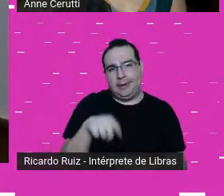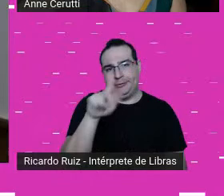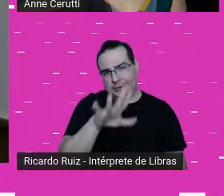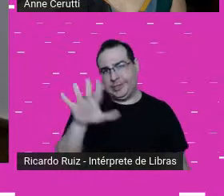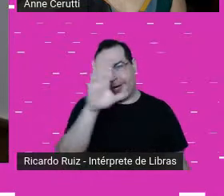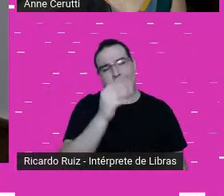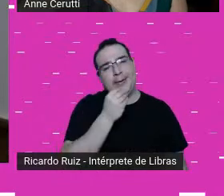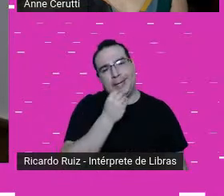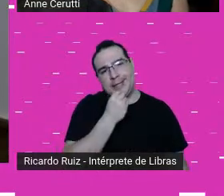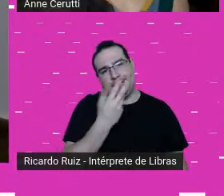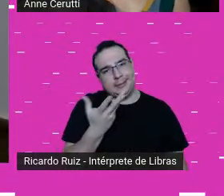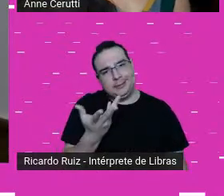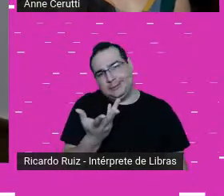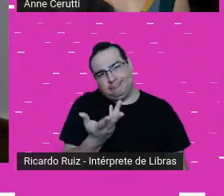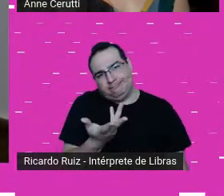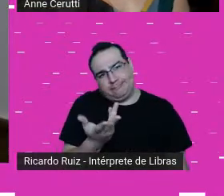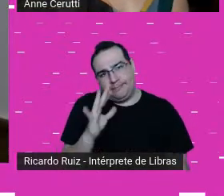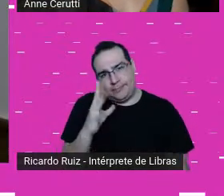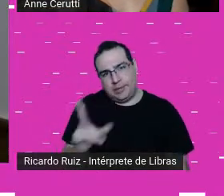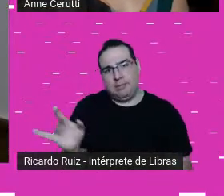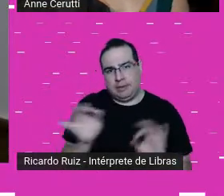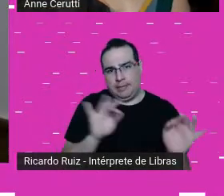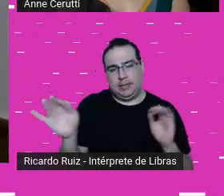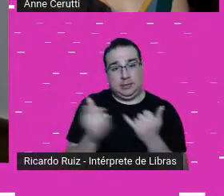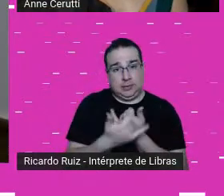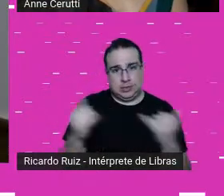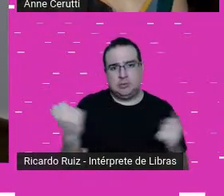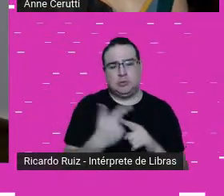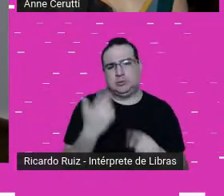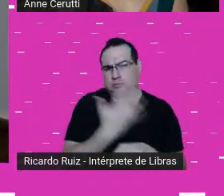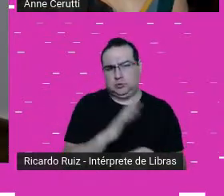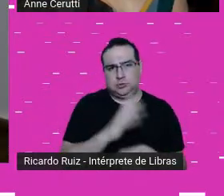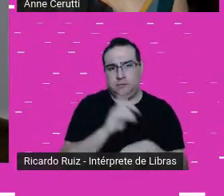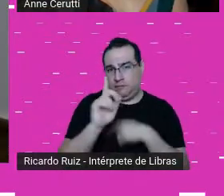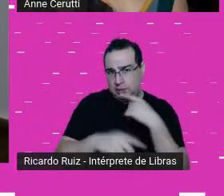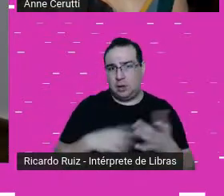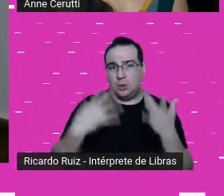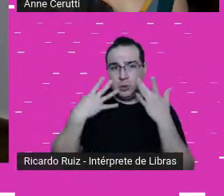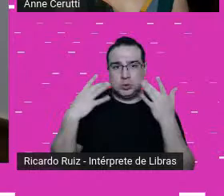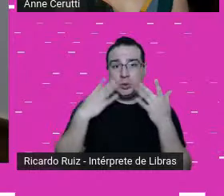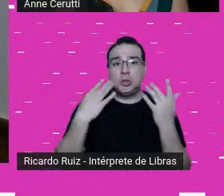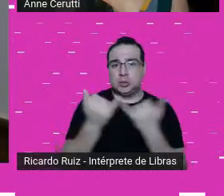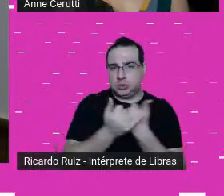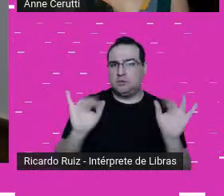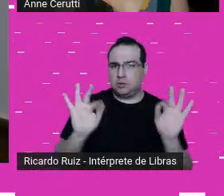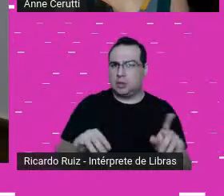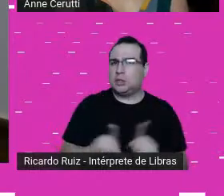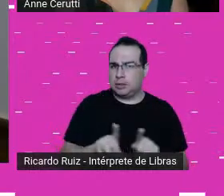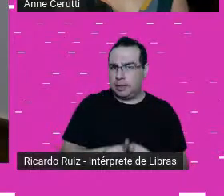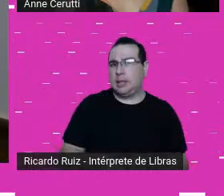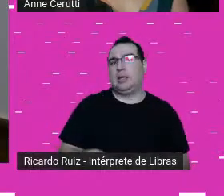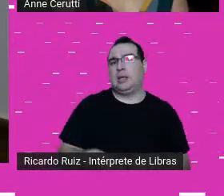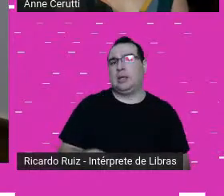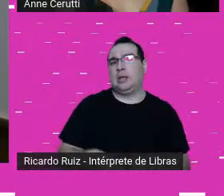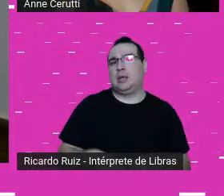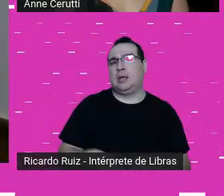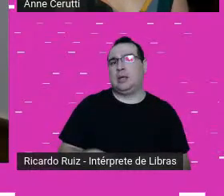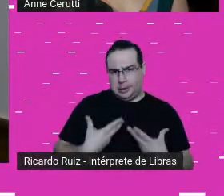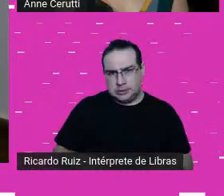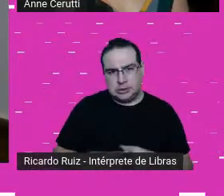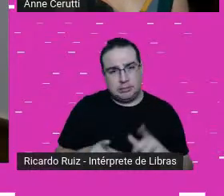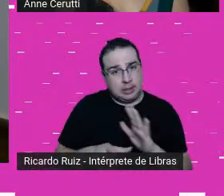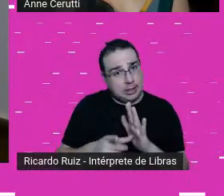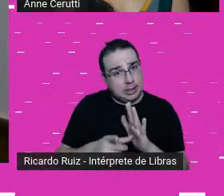ninguém estava colocando toda a energia, porque a gente tinha que guardar a energia para o espetáculo, mas de toda forma é um geral, é um passadão